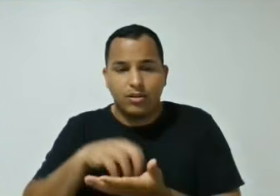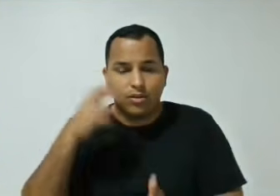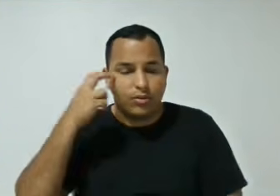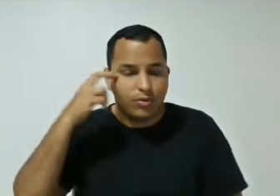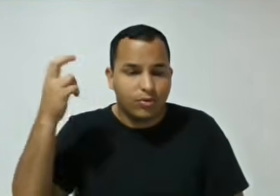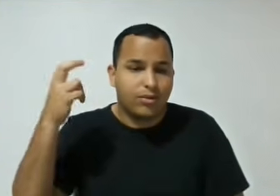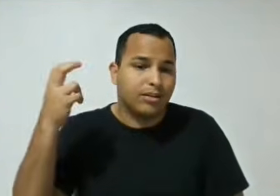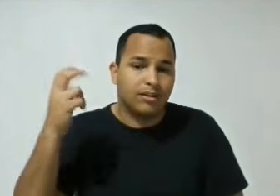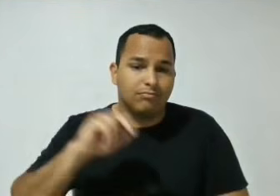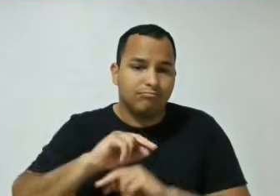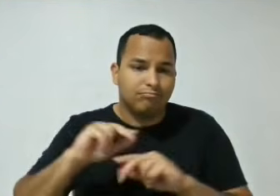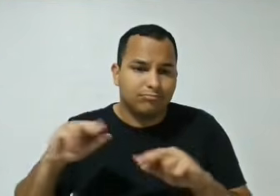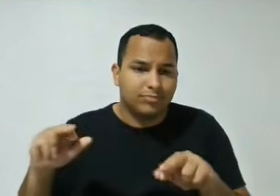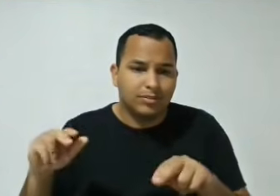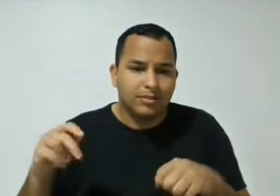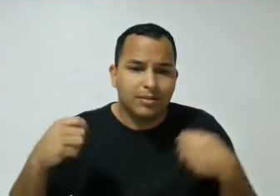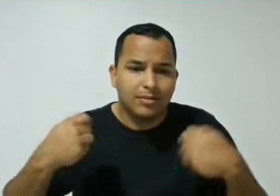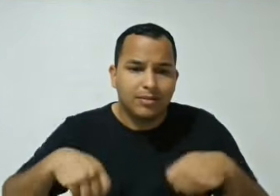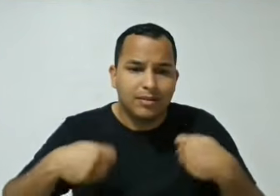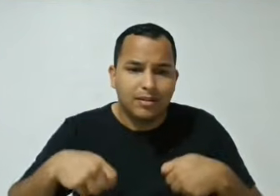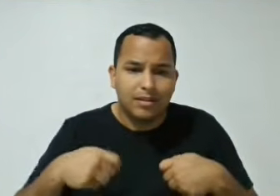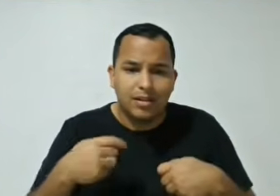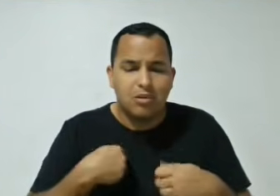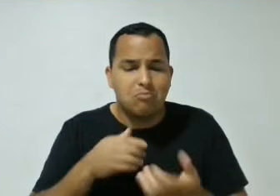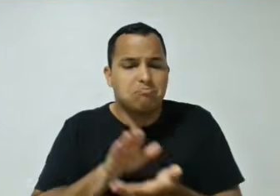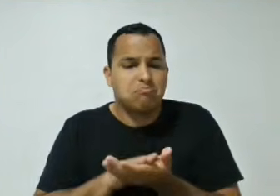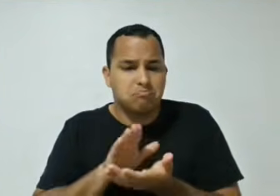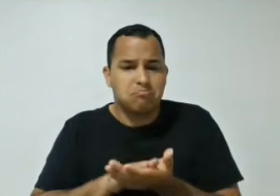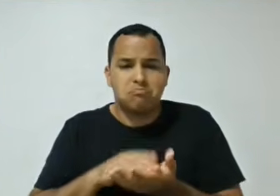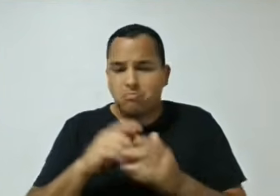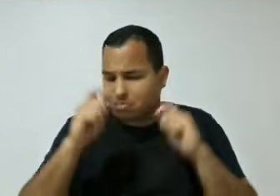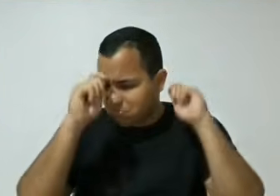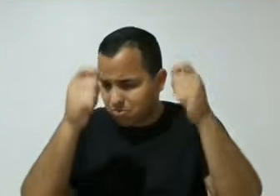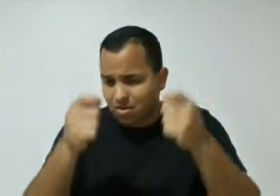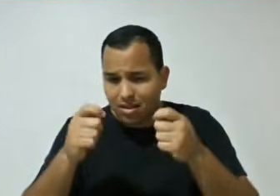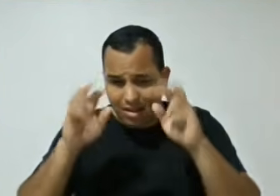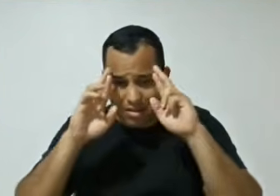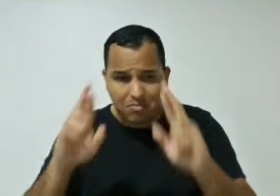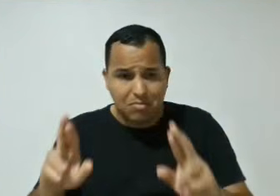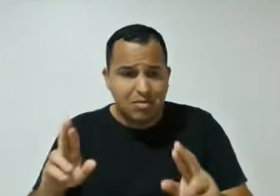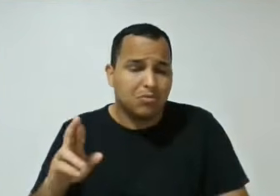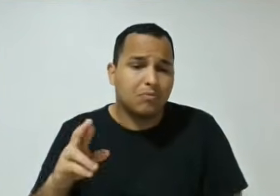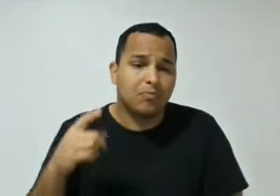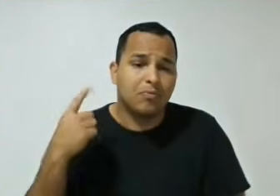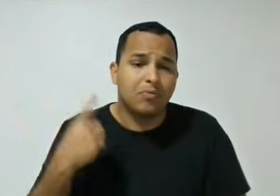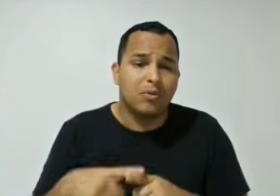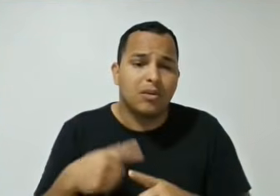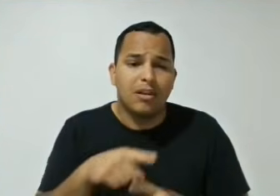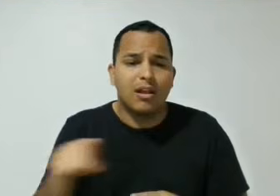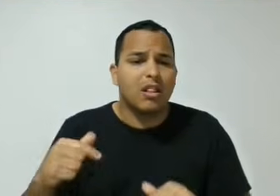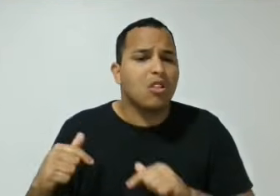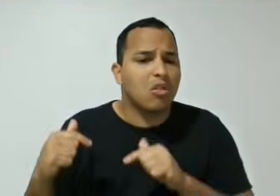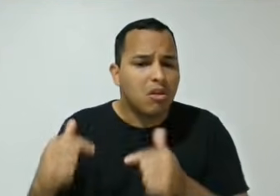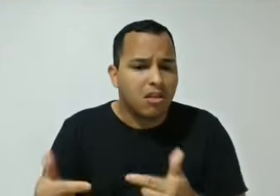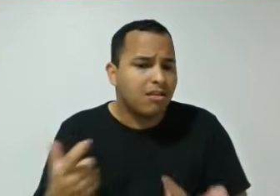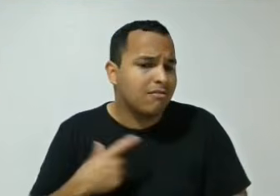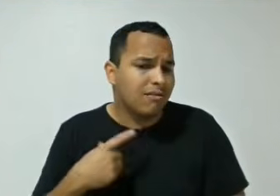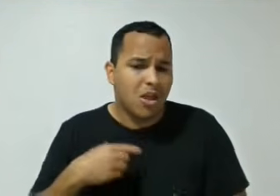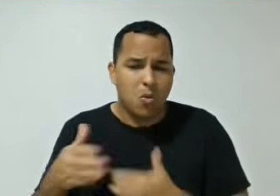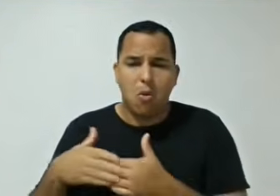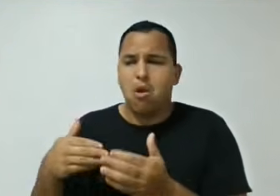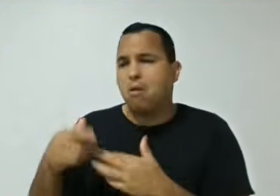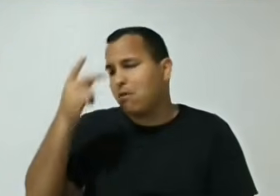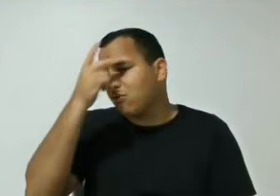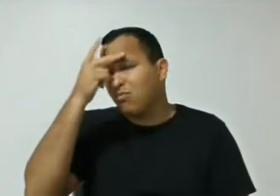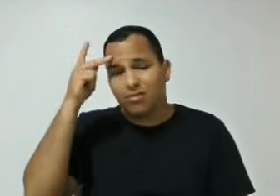todos os equipamentos culturais, eu bato palma, tiro o chapéu, porque são guerreiros, estão lutando aí. Não é qualquer pessoa. Tem gente que pensa que não é não.